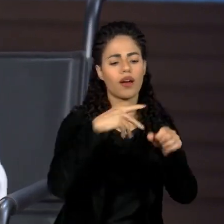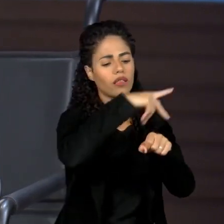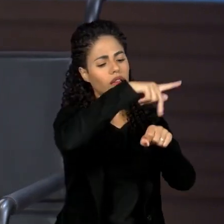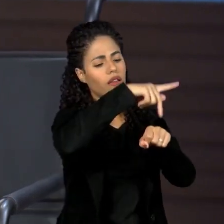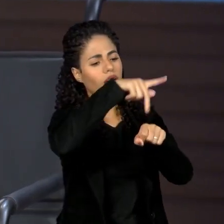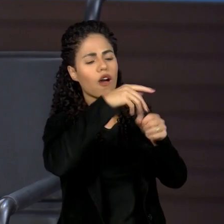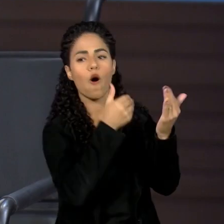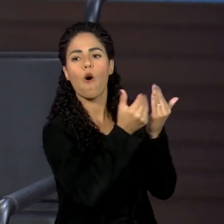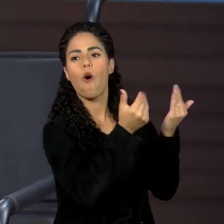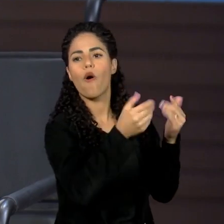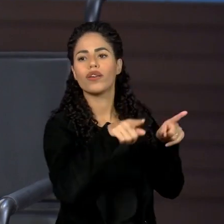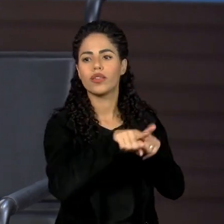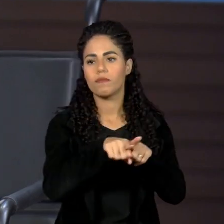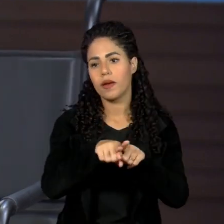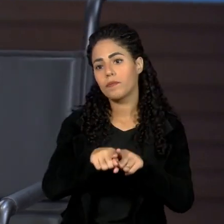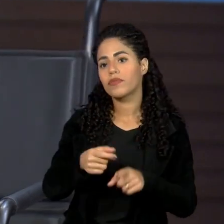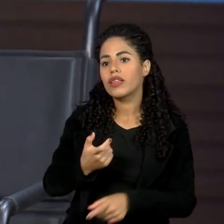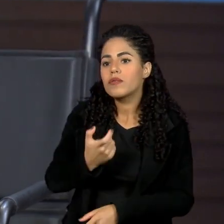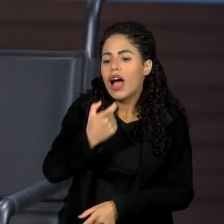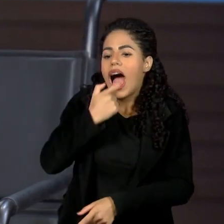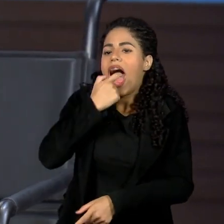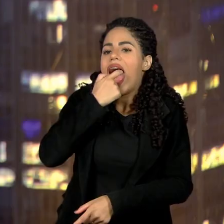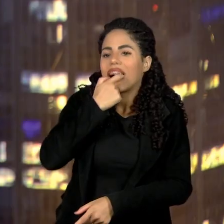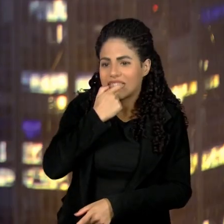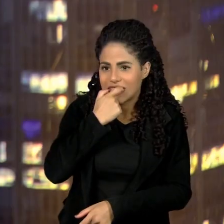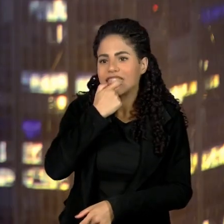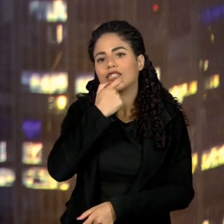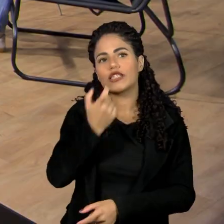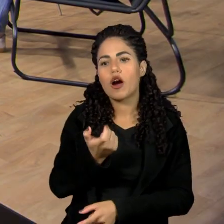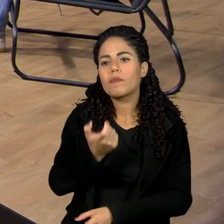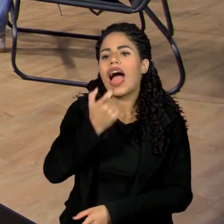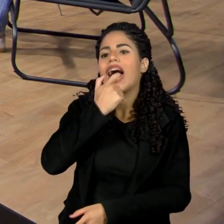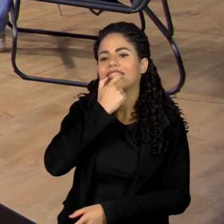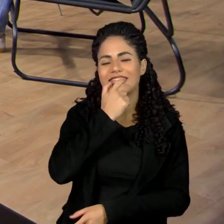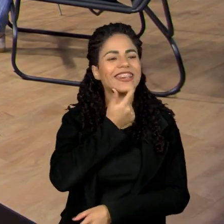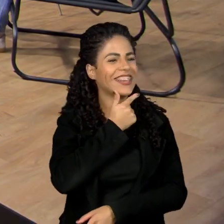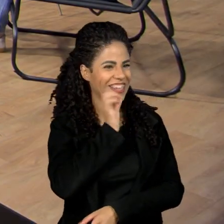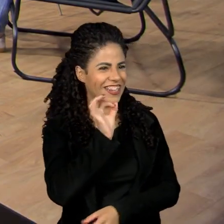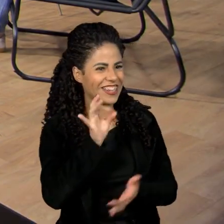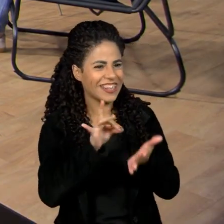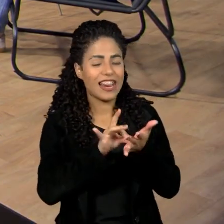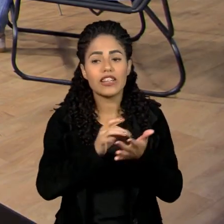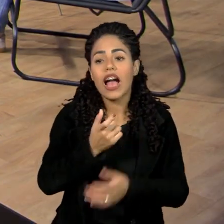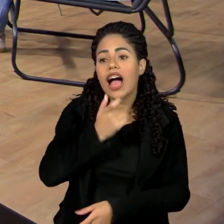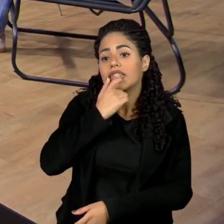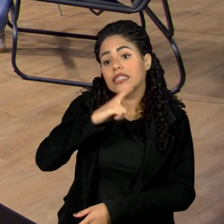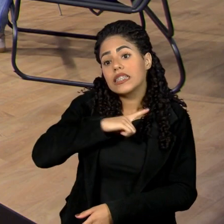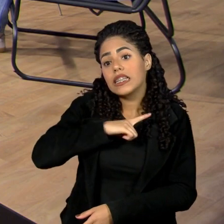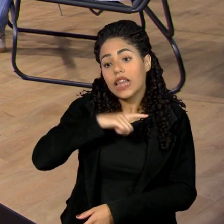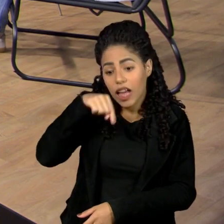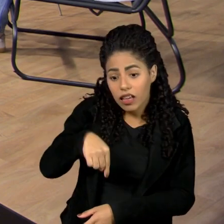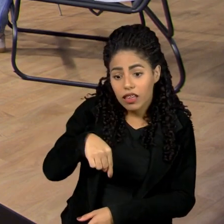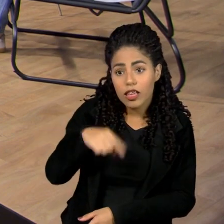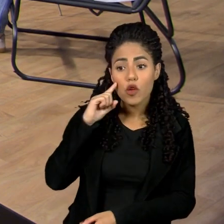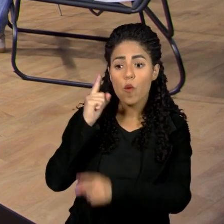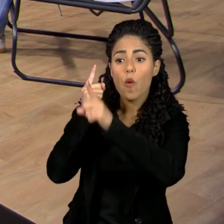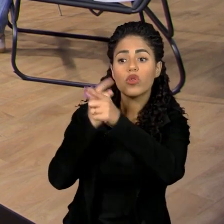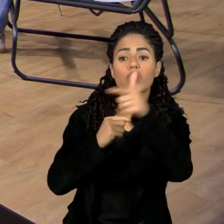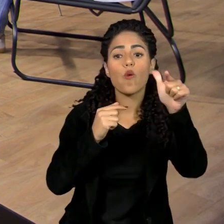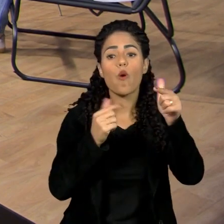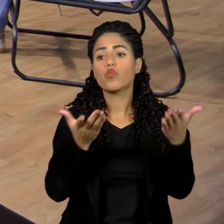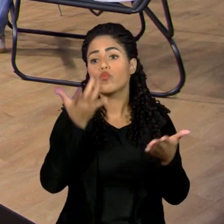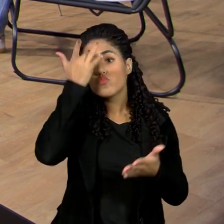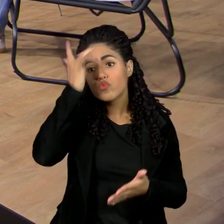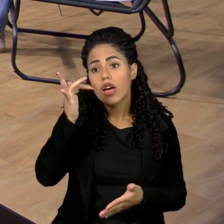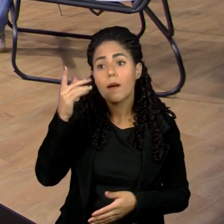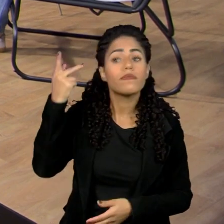por exemplo, tem uma bolacha recheada, ou um biscoito, né, dependendo de quem está nos assistindo. E você vai encontrar esse daqui em